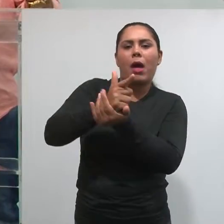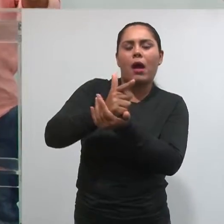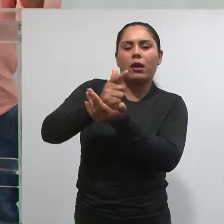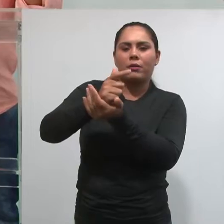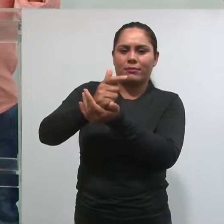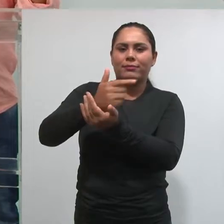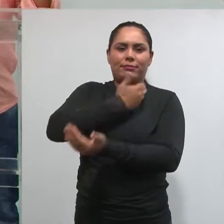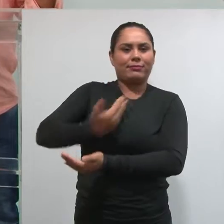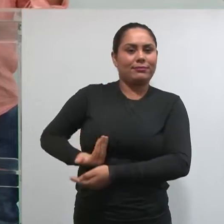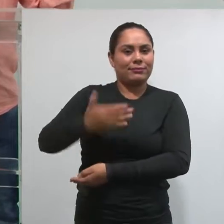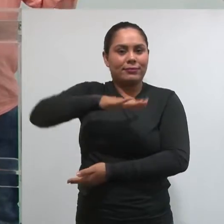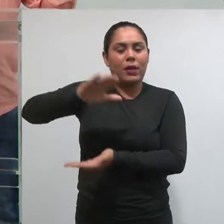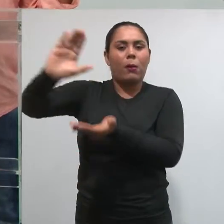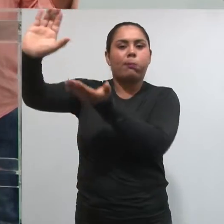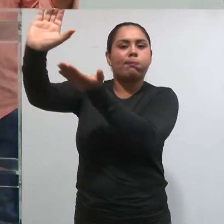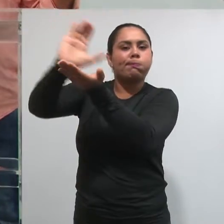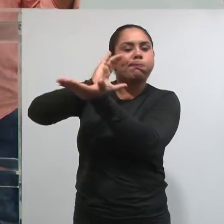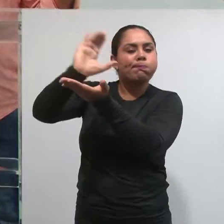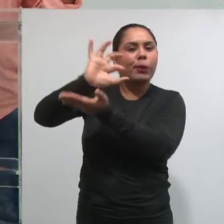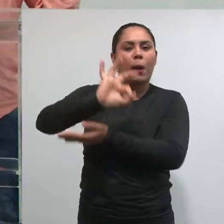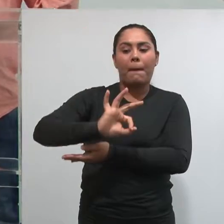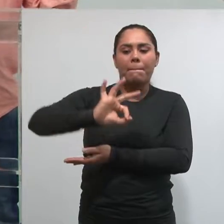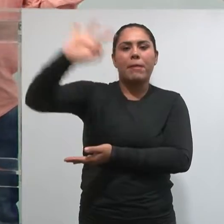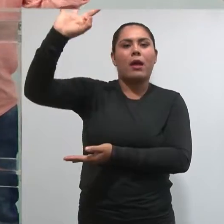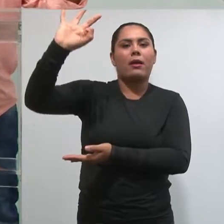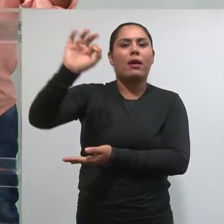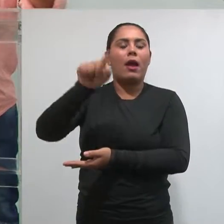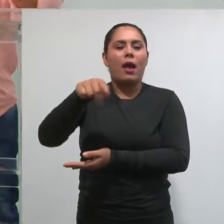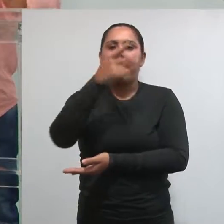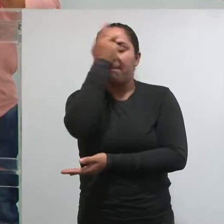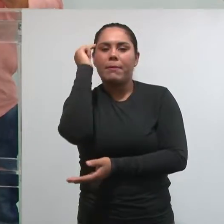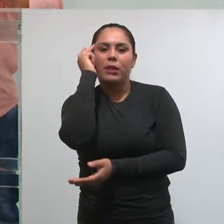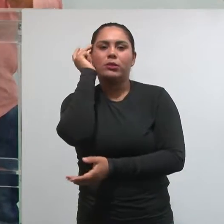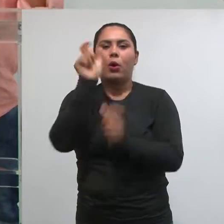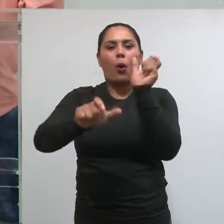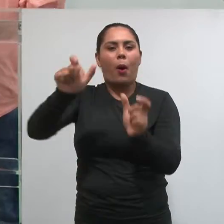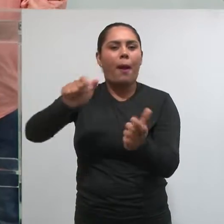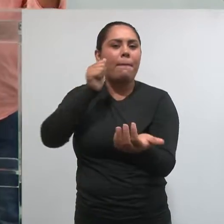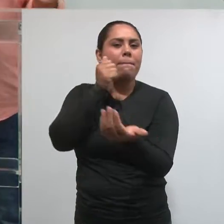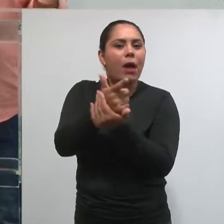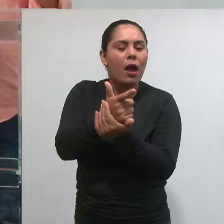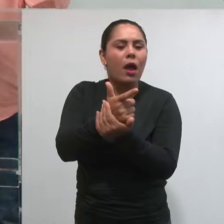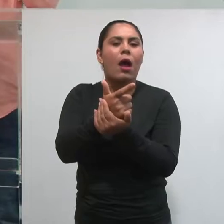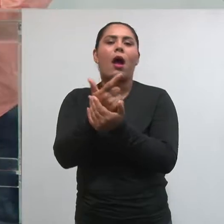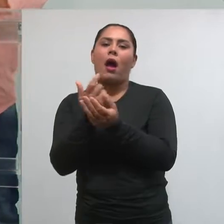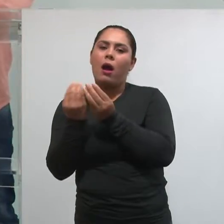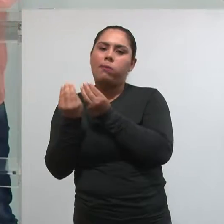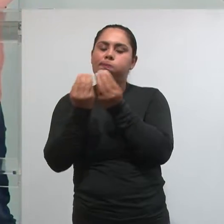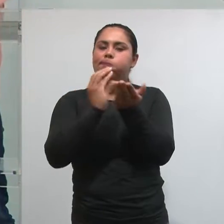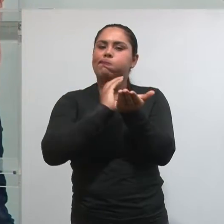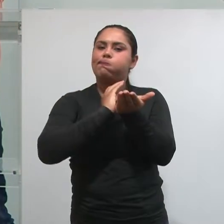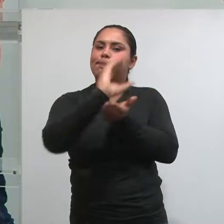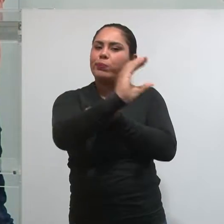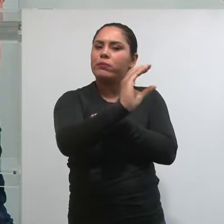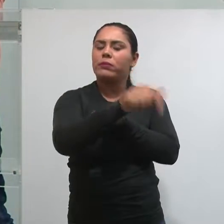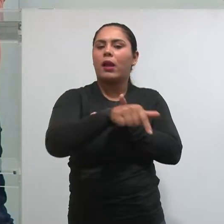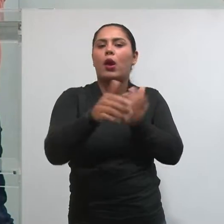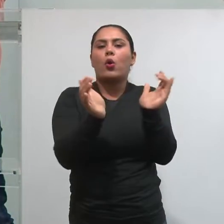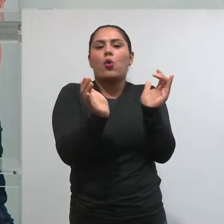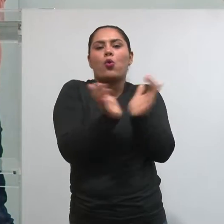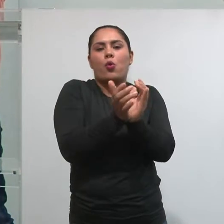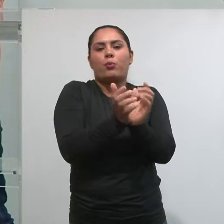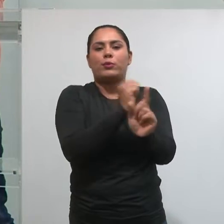governo, ele pega um percentual disso que todo mundo contribui e ele destina para um grupo social